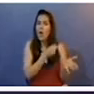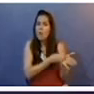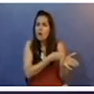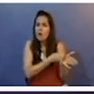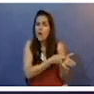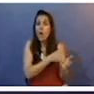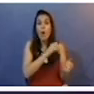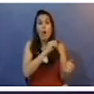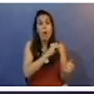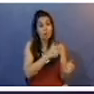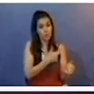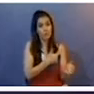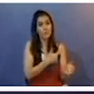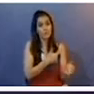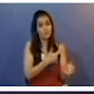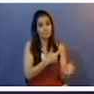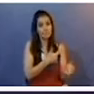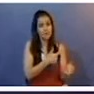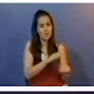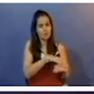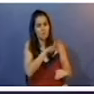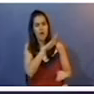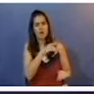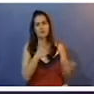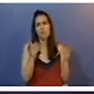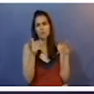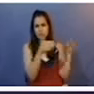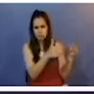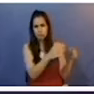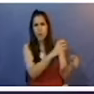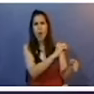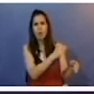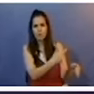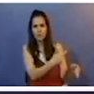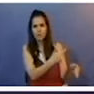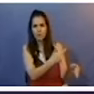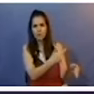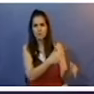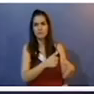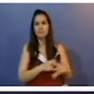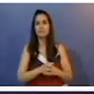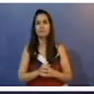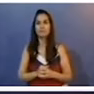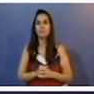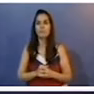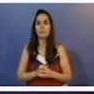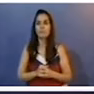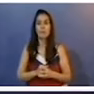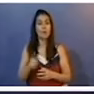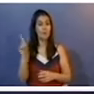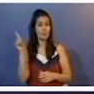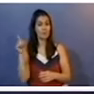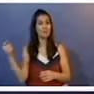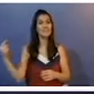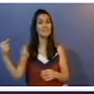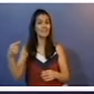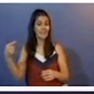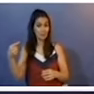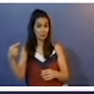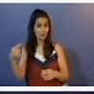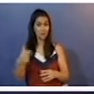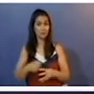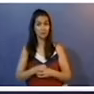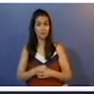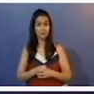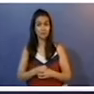do oxigênio. Então, o oxigênio na fórmula geral, ele vai ser o ânion, ele vai ser a parte negativa da fórmula.